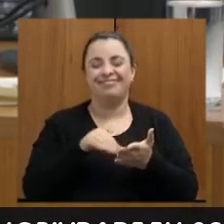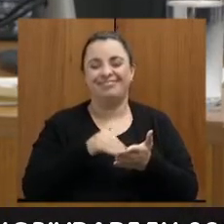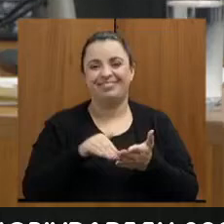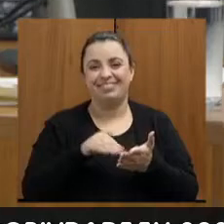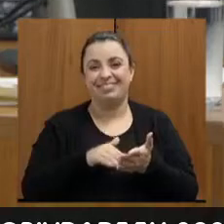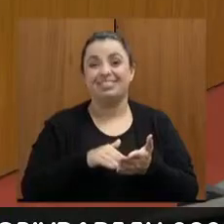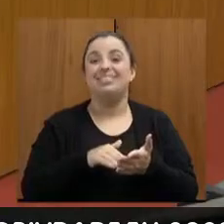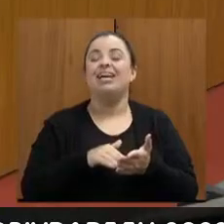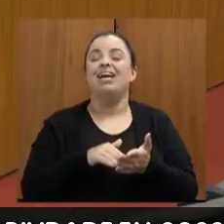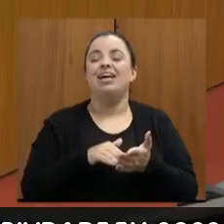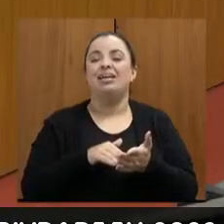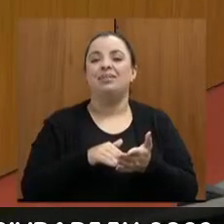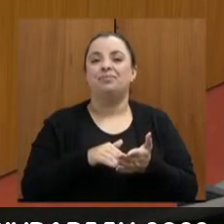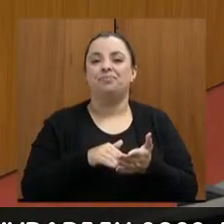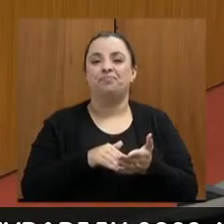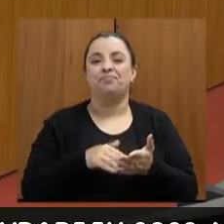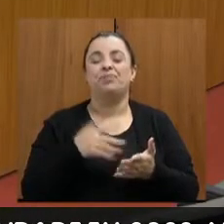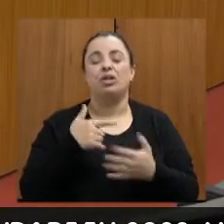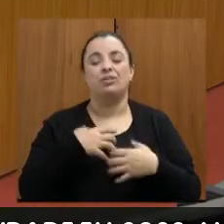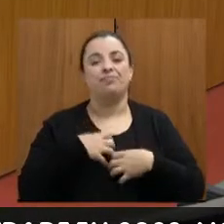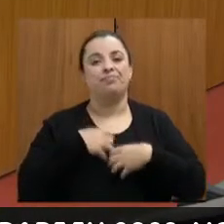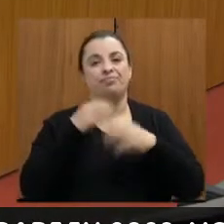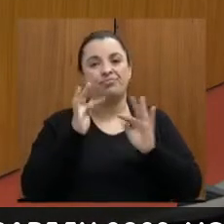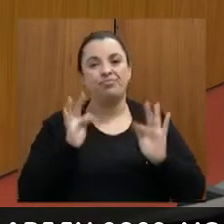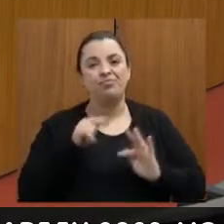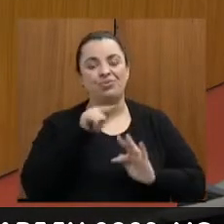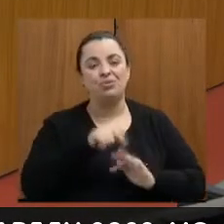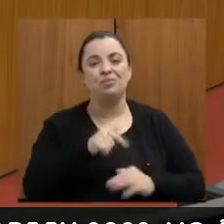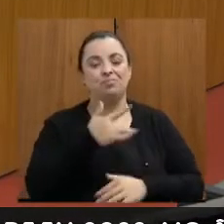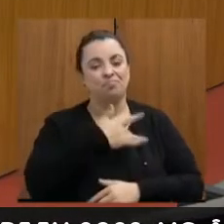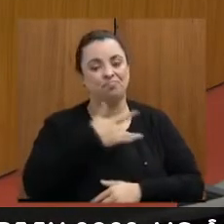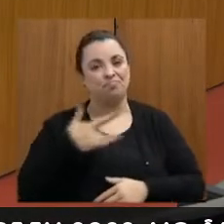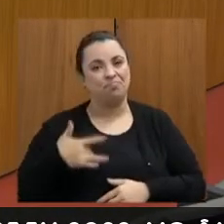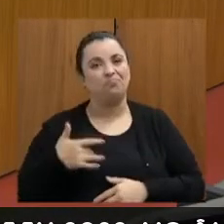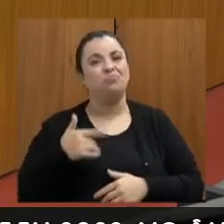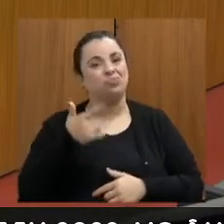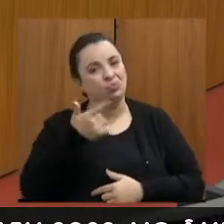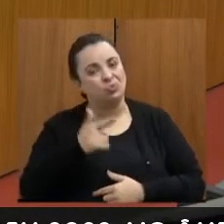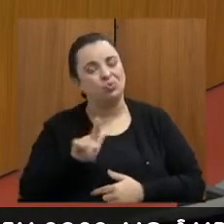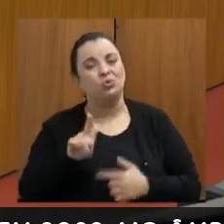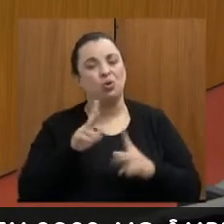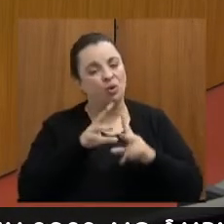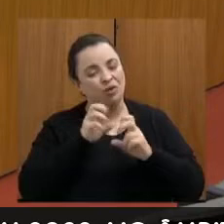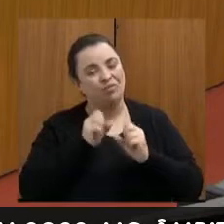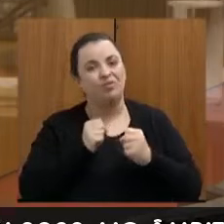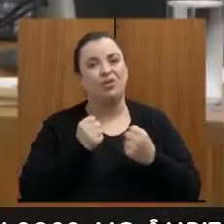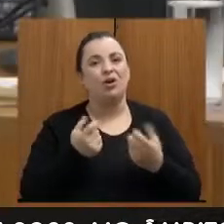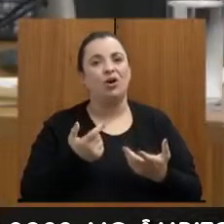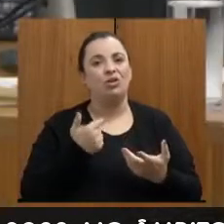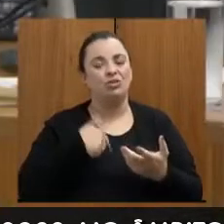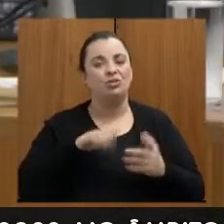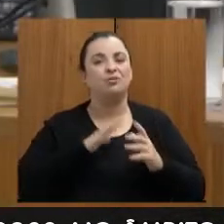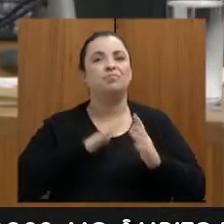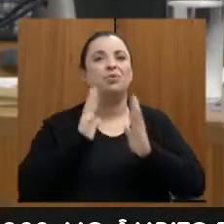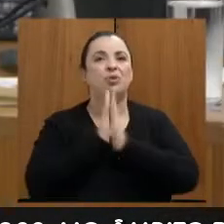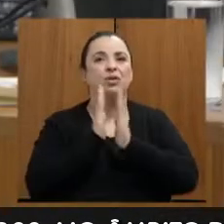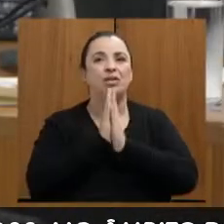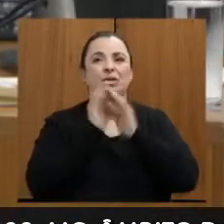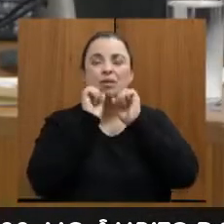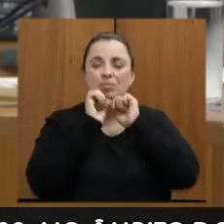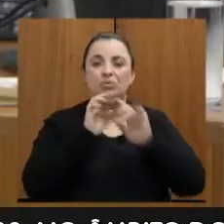você passou a sua família né os amigos e nós não é da mesma forma Oramos você